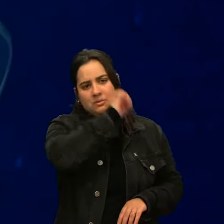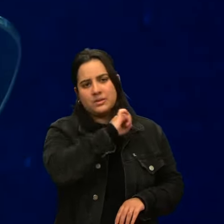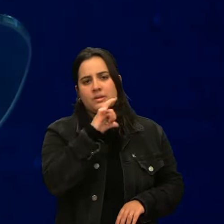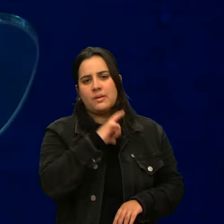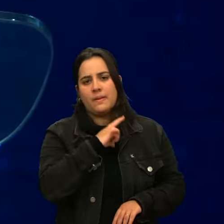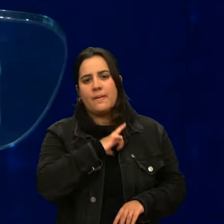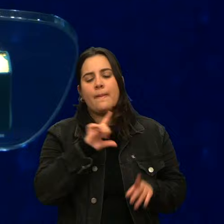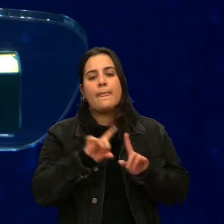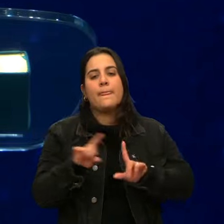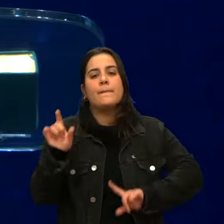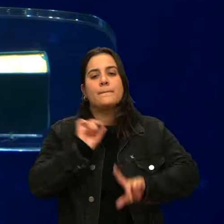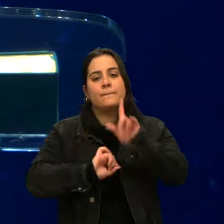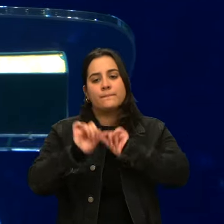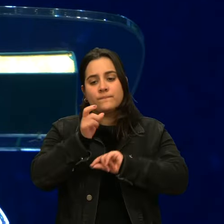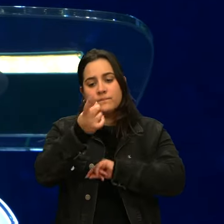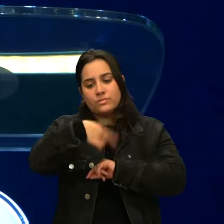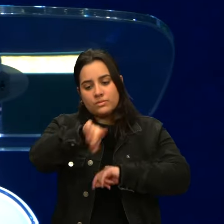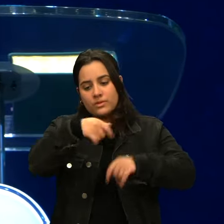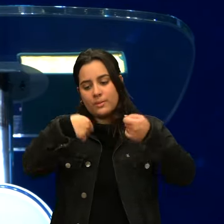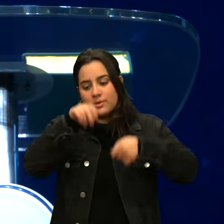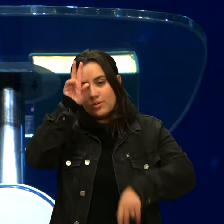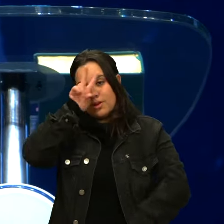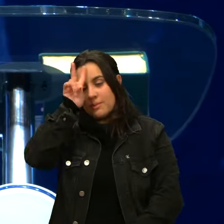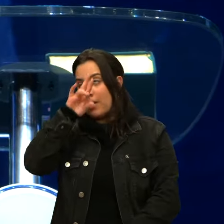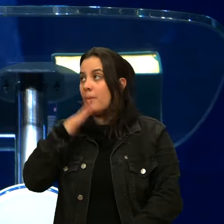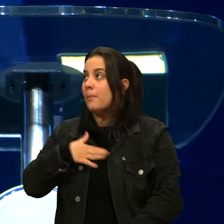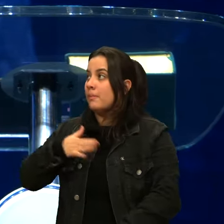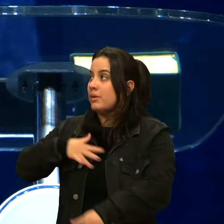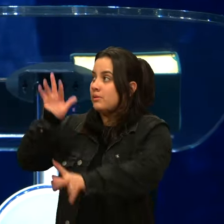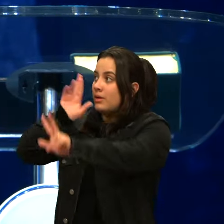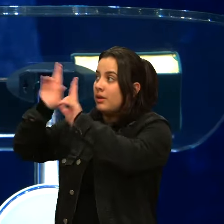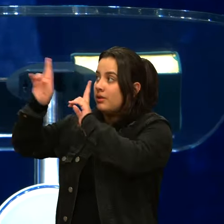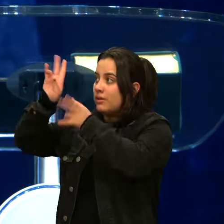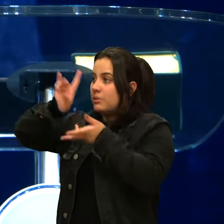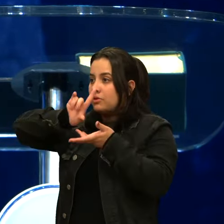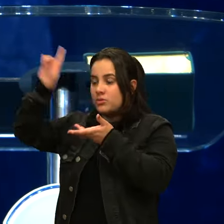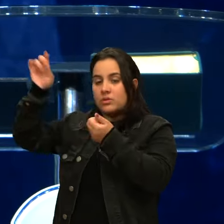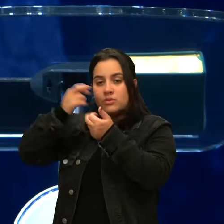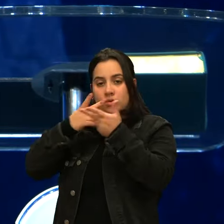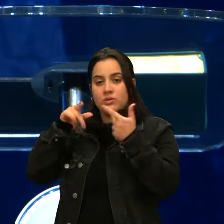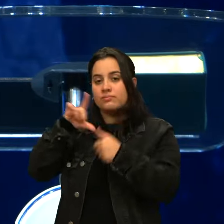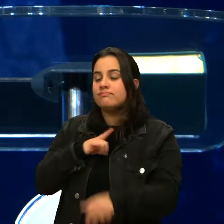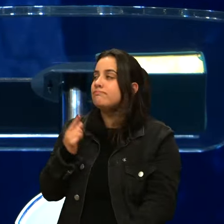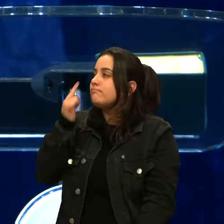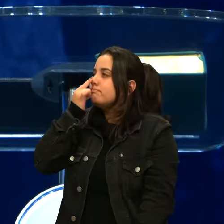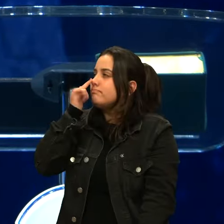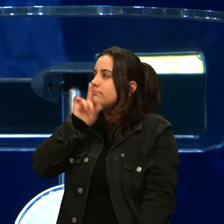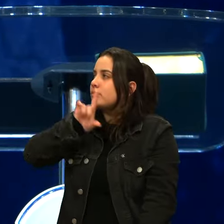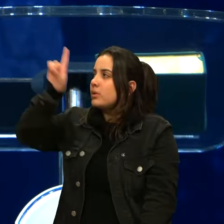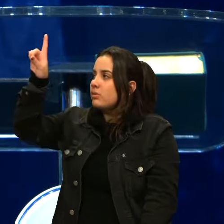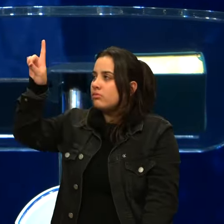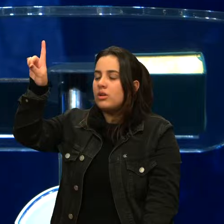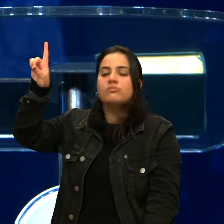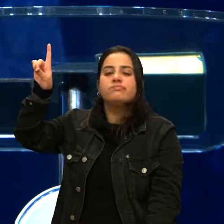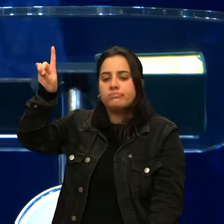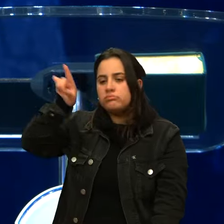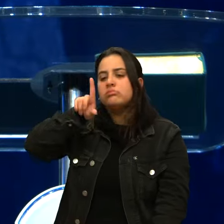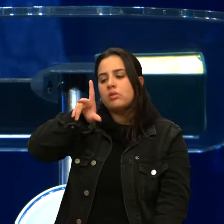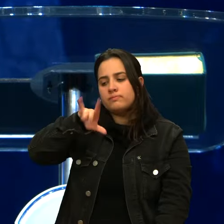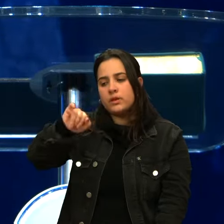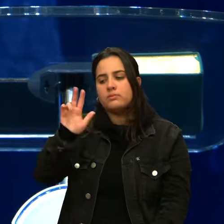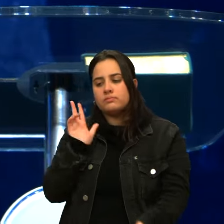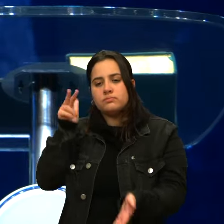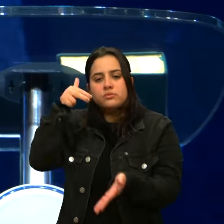lembrar que o teu relacionamento com Deus, aquilo que você vive com Ele no privado, é isso que vai te sustentar nos